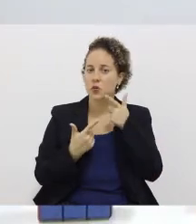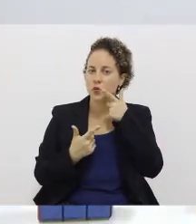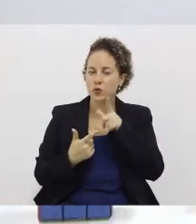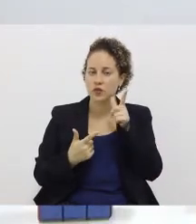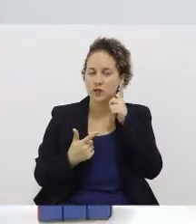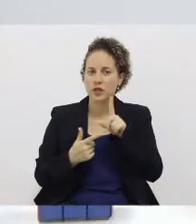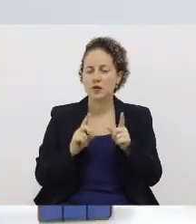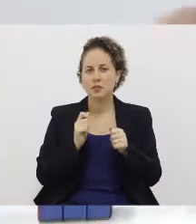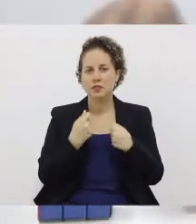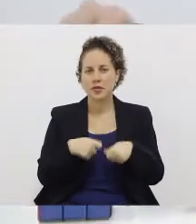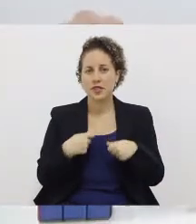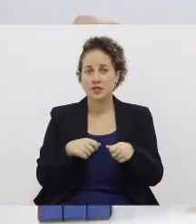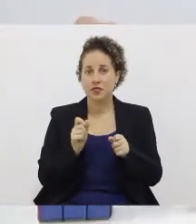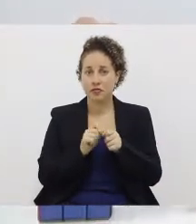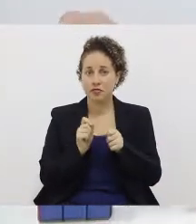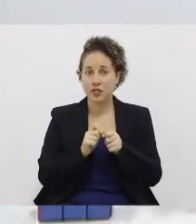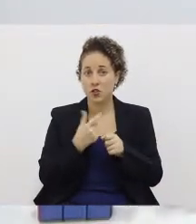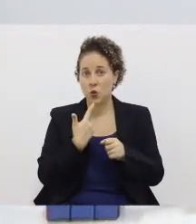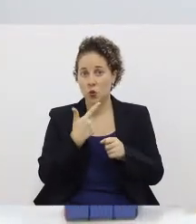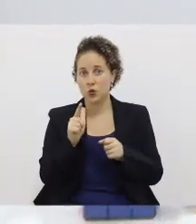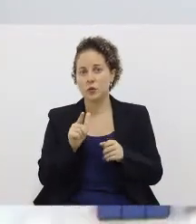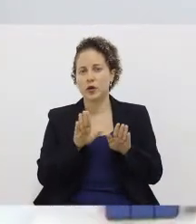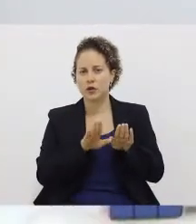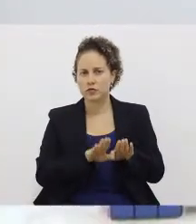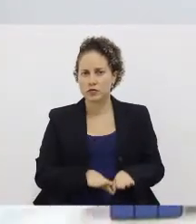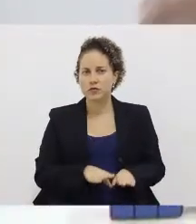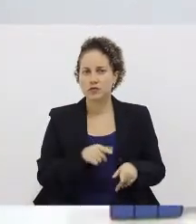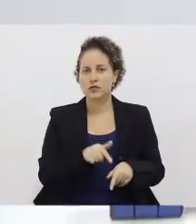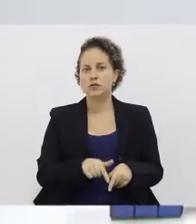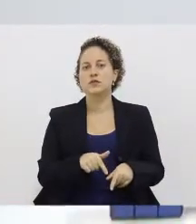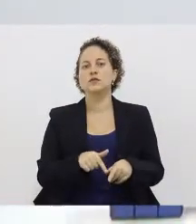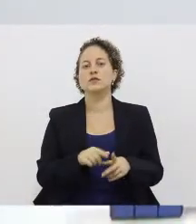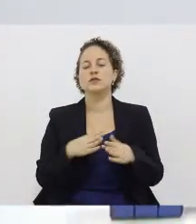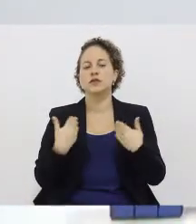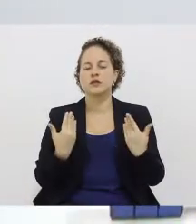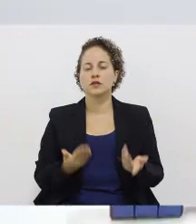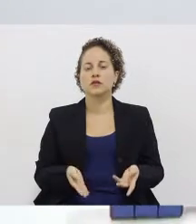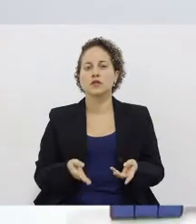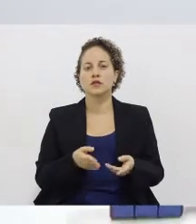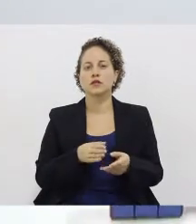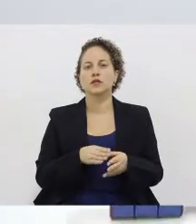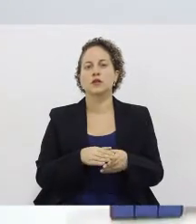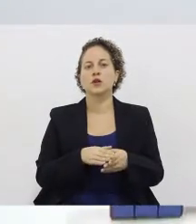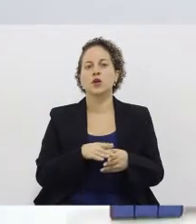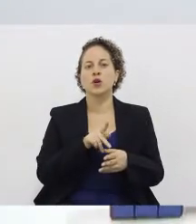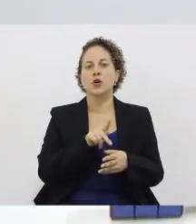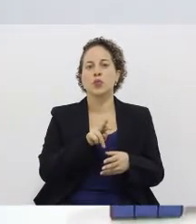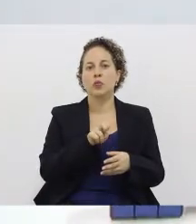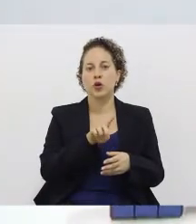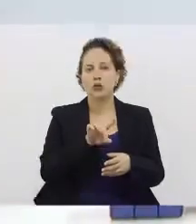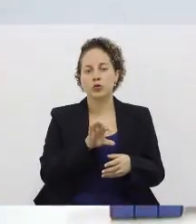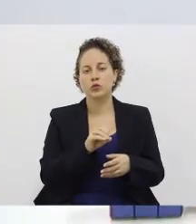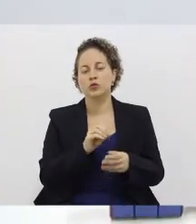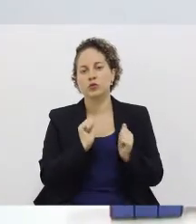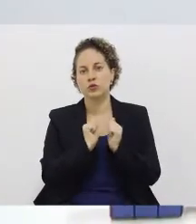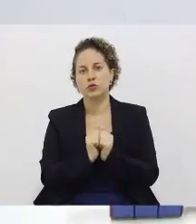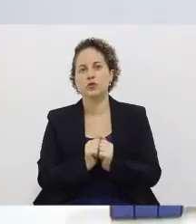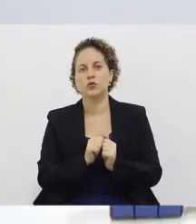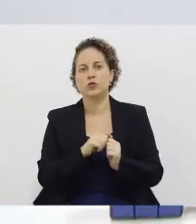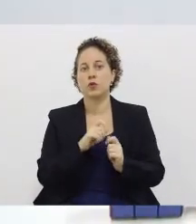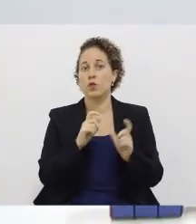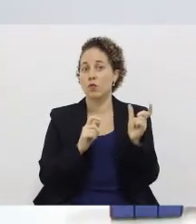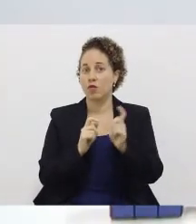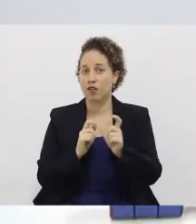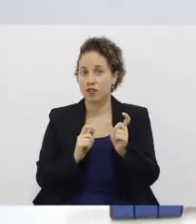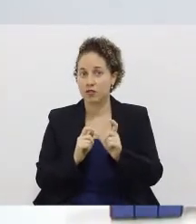ele tem que produzir outro item para mantê-lo aqui, no estoque. Então, ele mantém o produto pronto junto com o cartão.